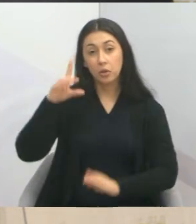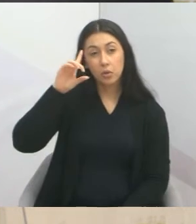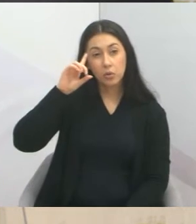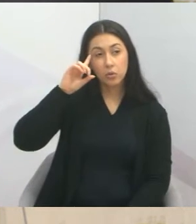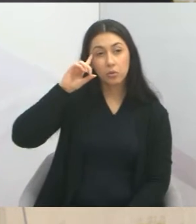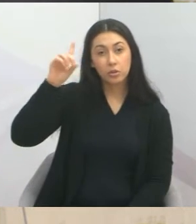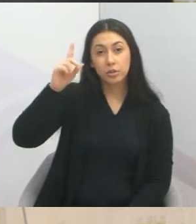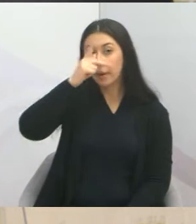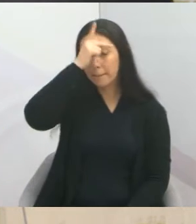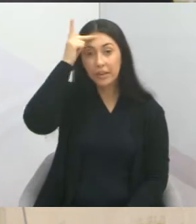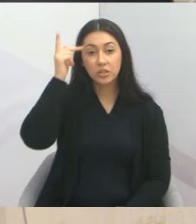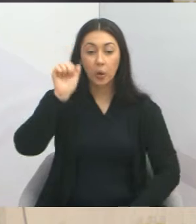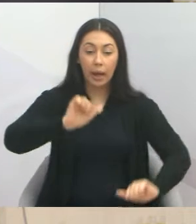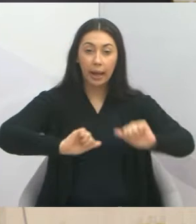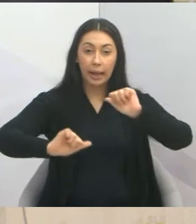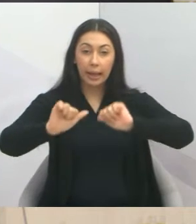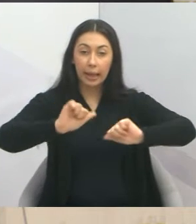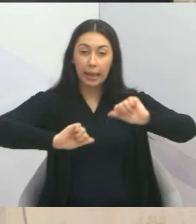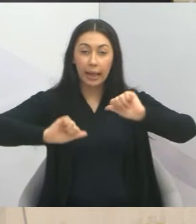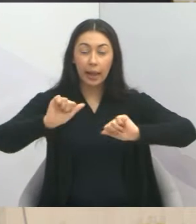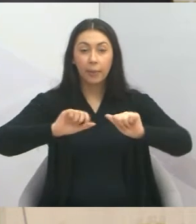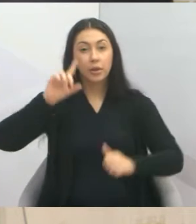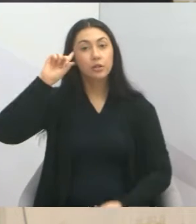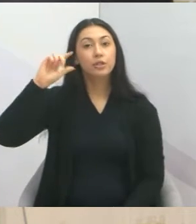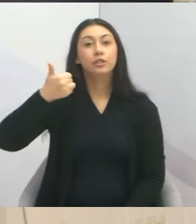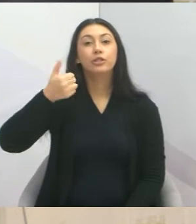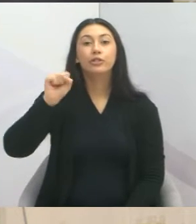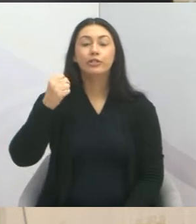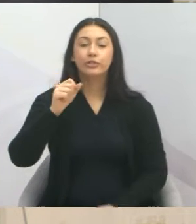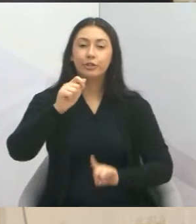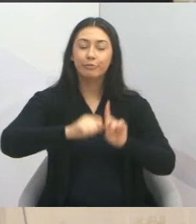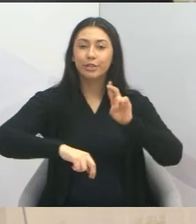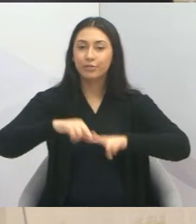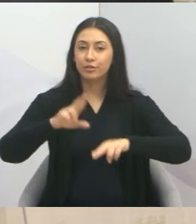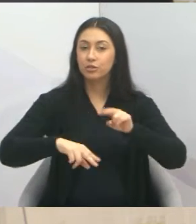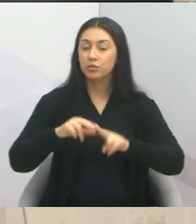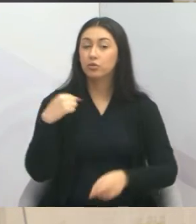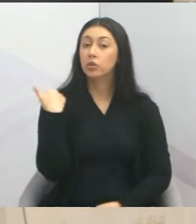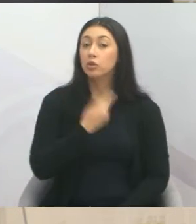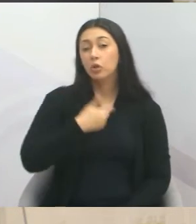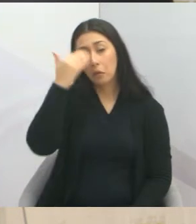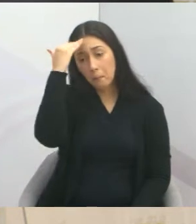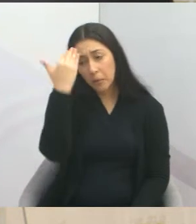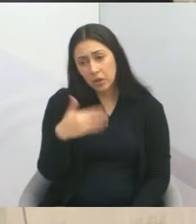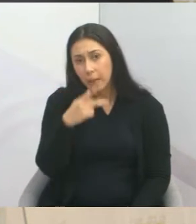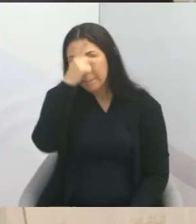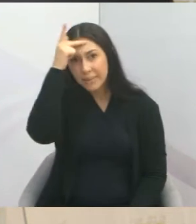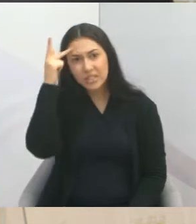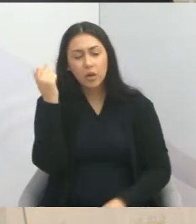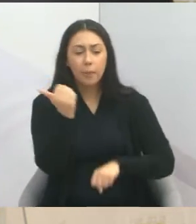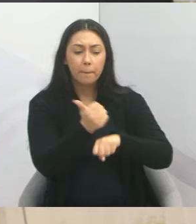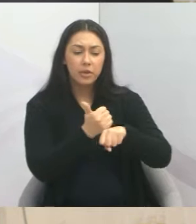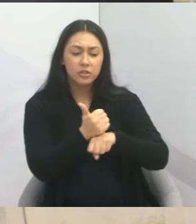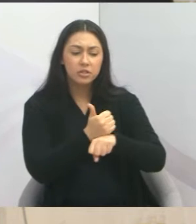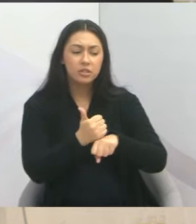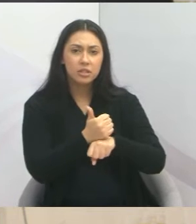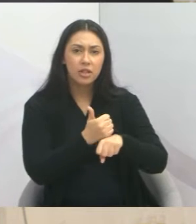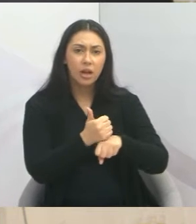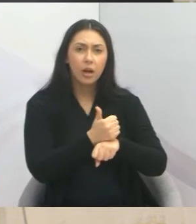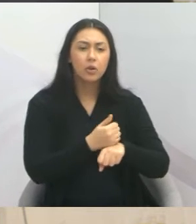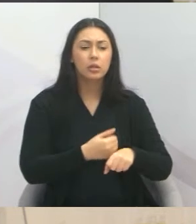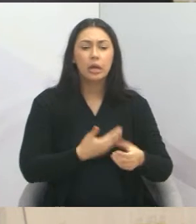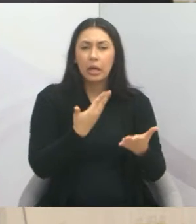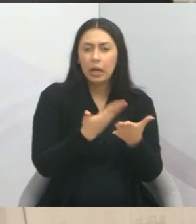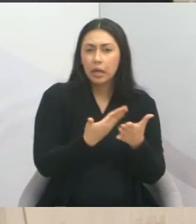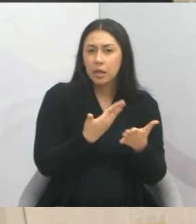dia do químico 18 de junho nessa nessa data homenageia os profissionais que estudam as alterações